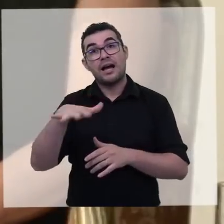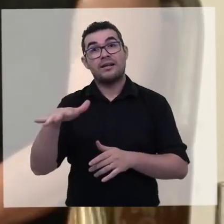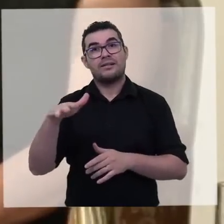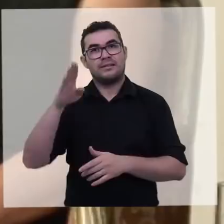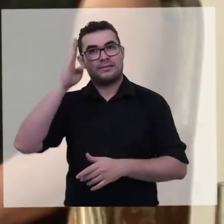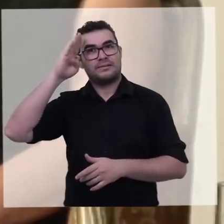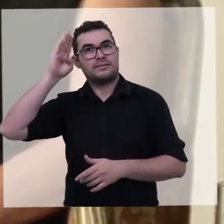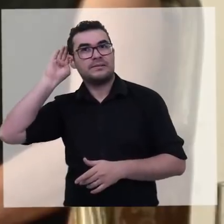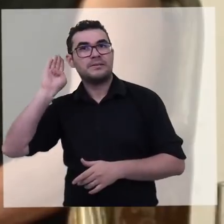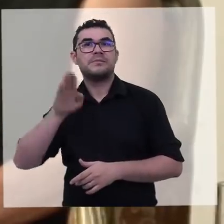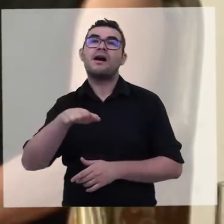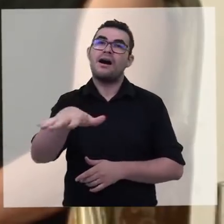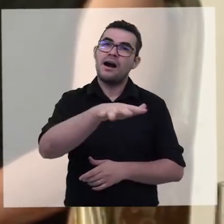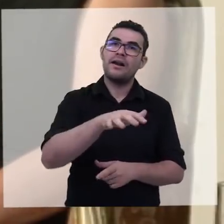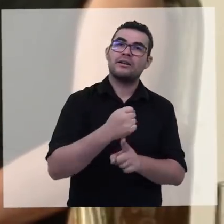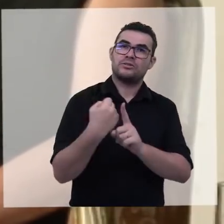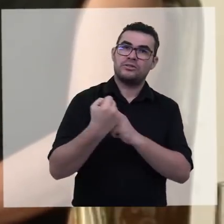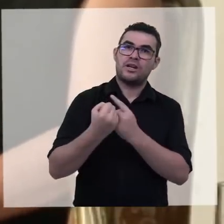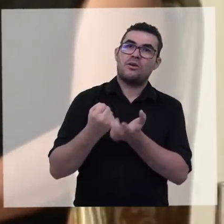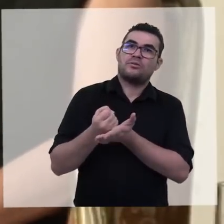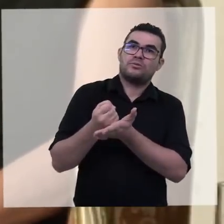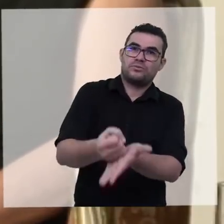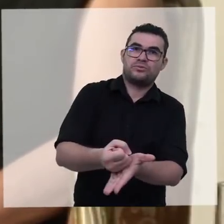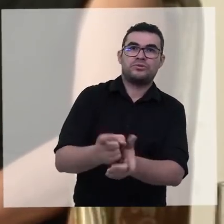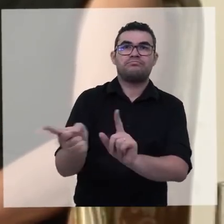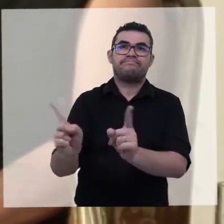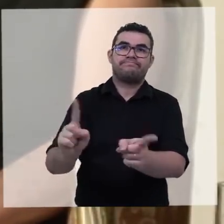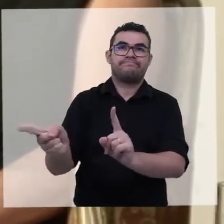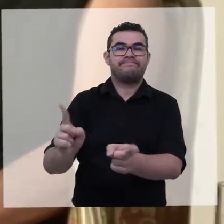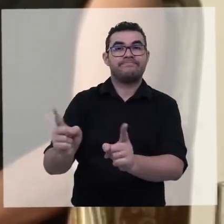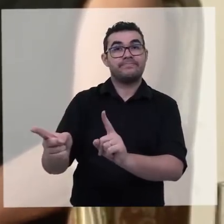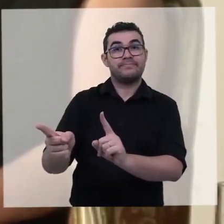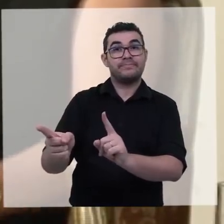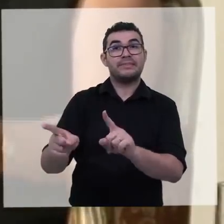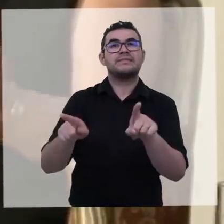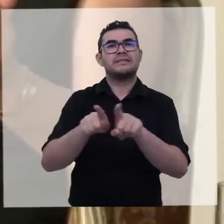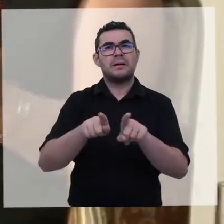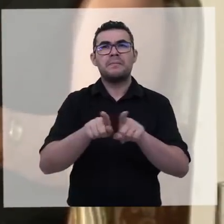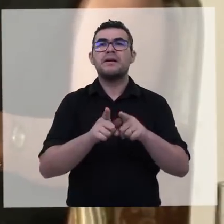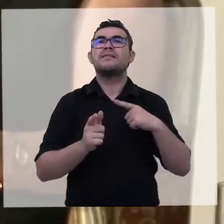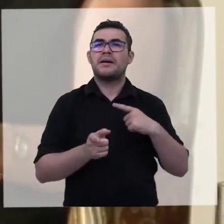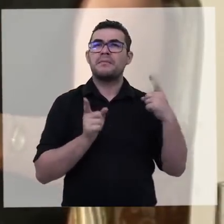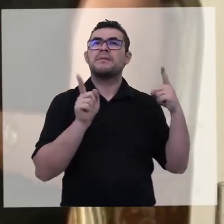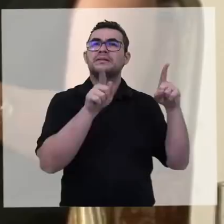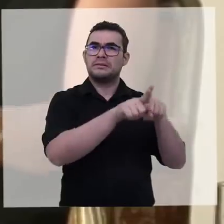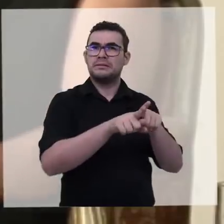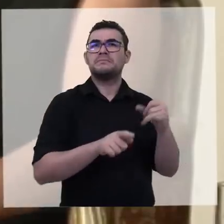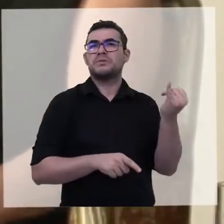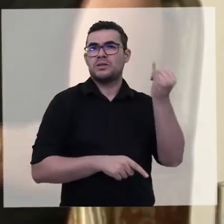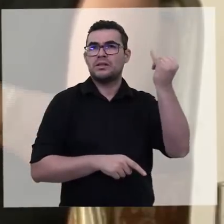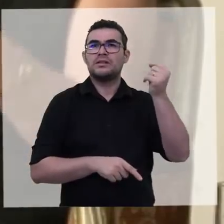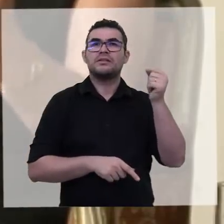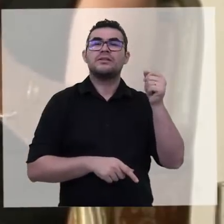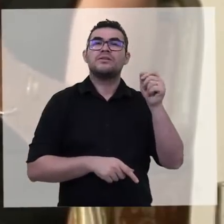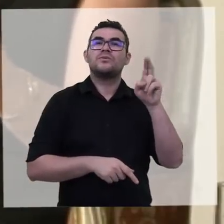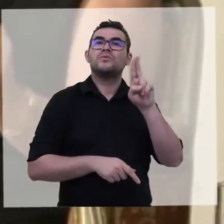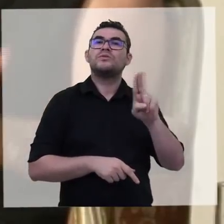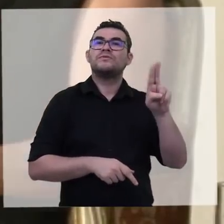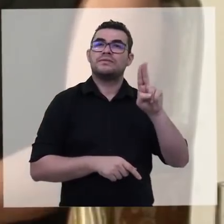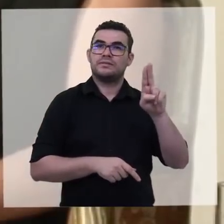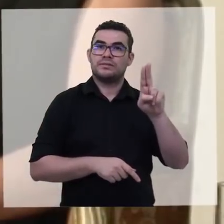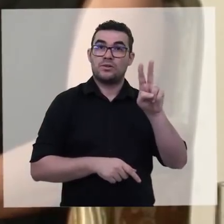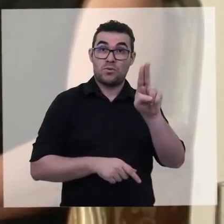E tenho a parceria com a Federal do Pernambuco nessa parte de questão de estudo de carbono antes de